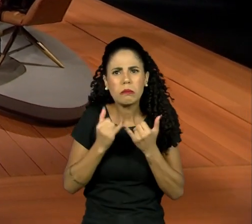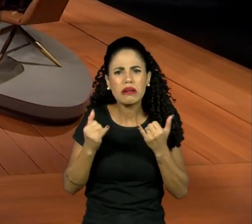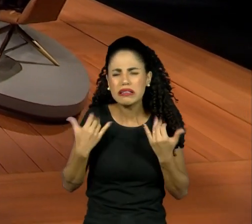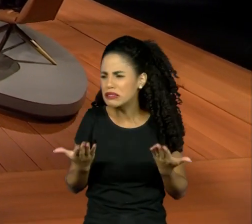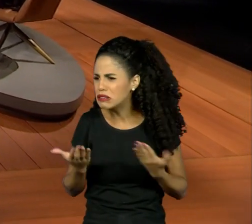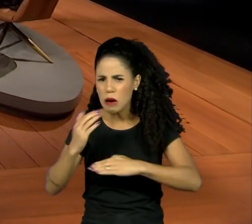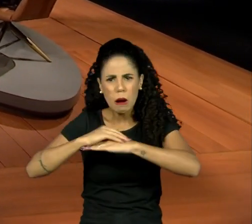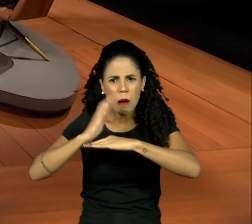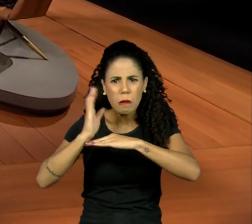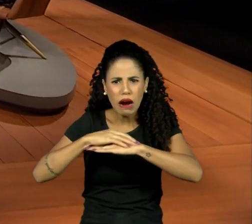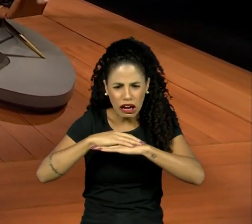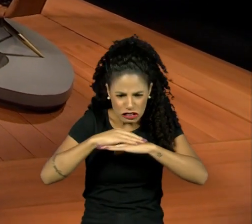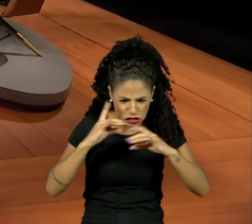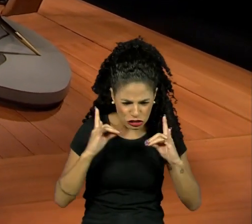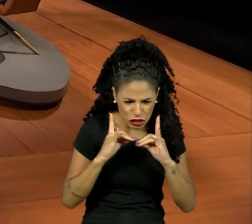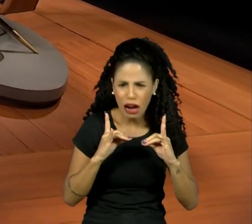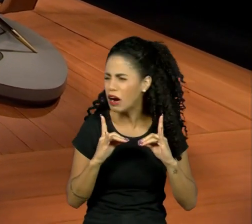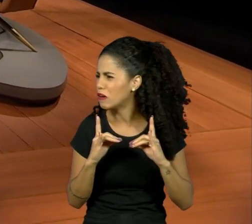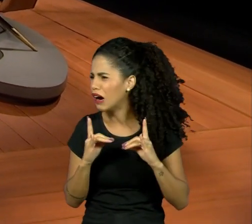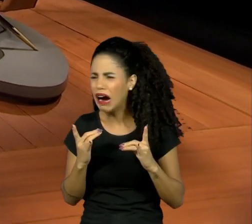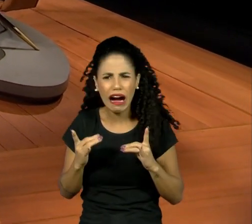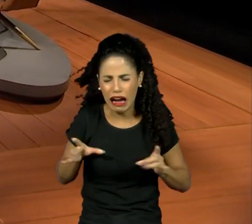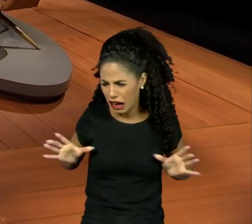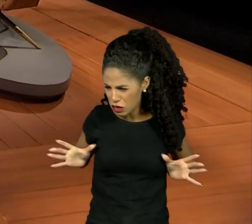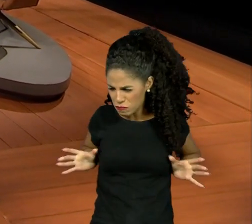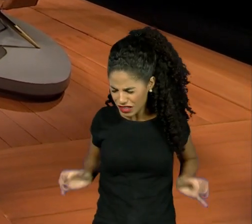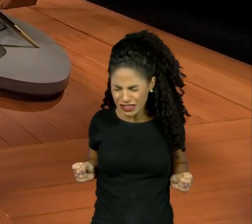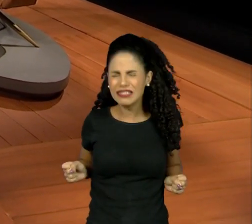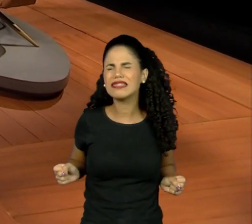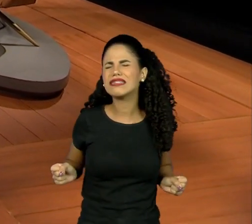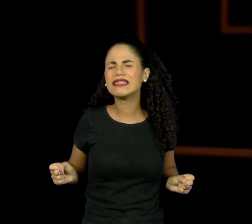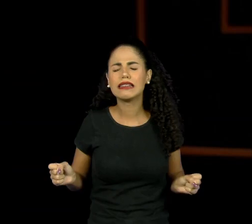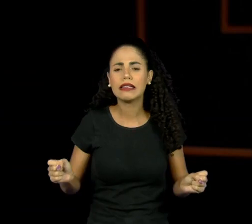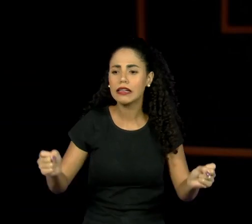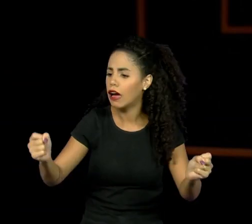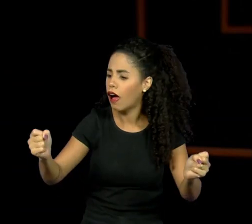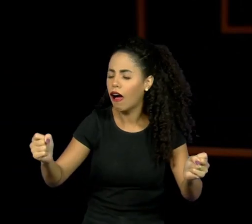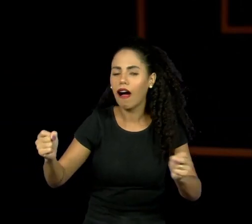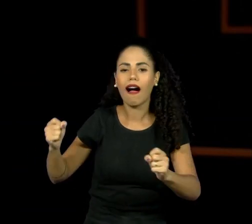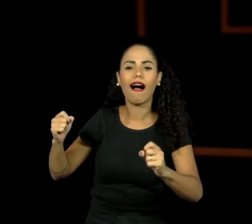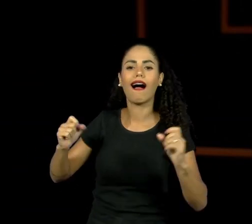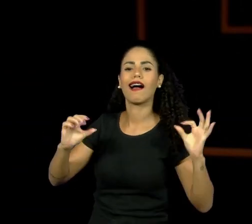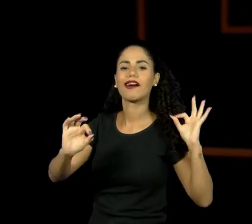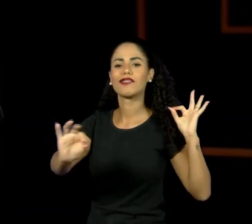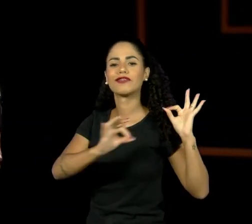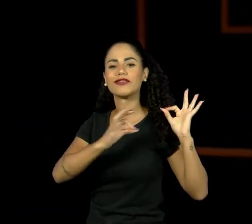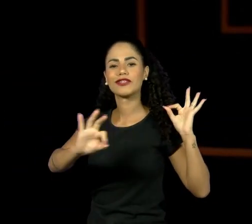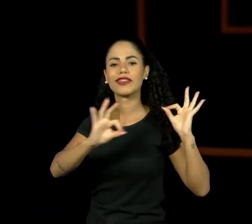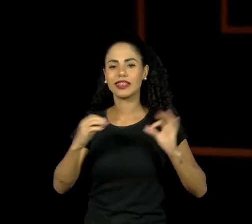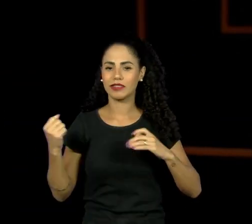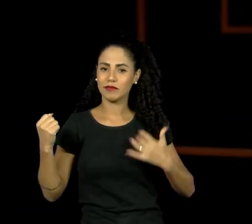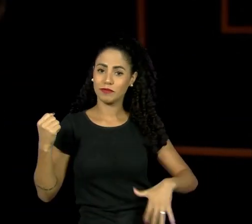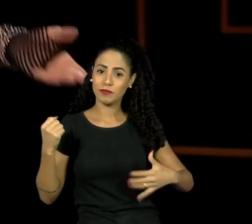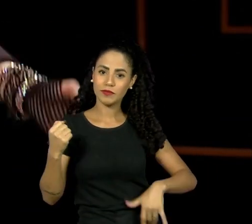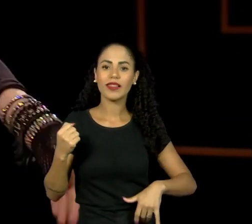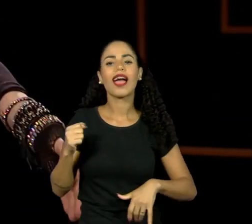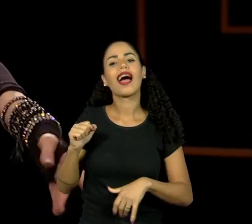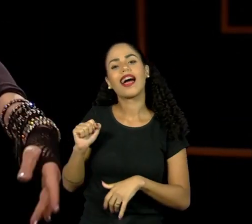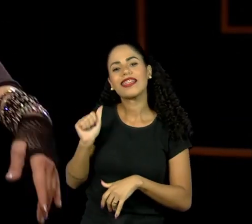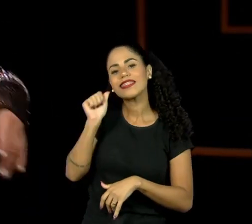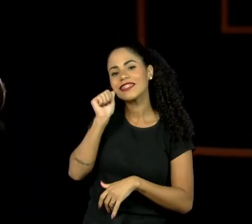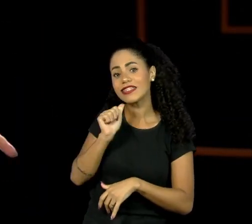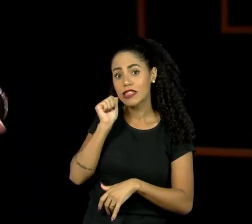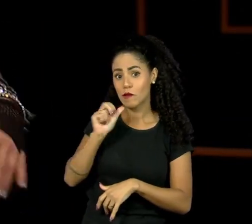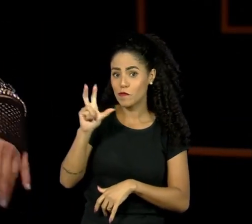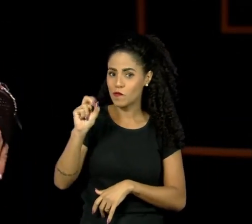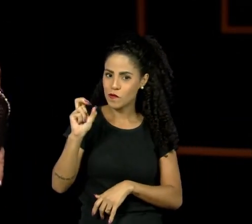que isso aqui é um caixão? Que quer sair correndo, puxando eles para fora? Um era um violino e o outro era um bandolim. Um da minha avó e da minha tia-avó.